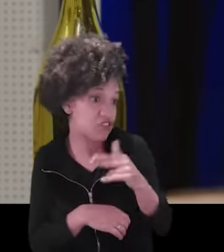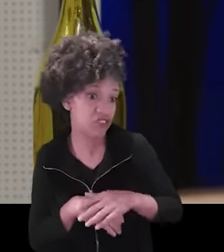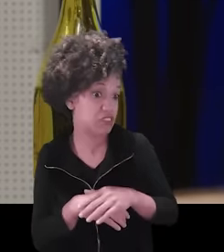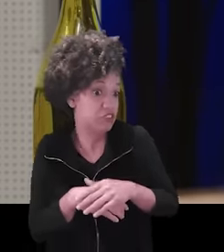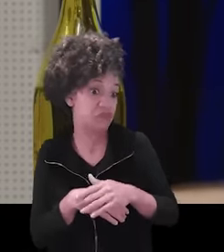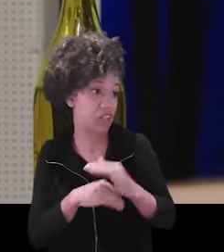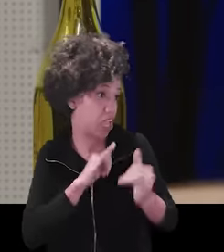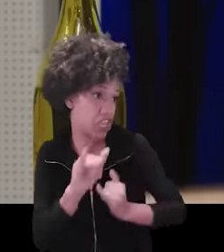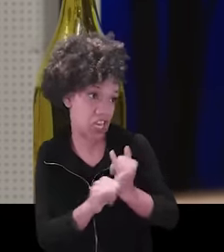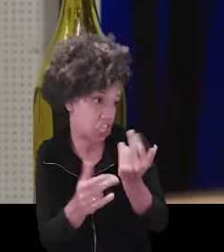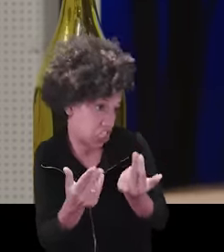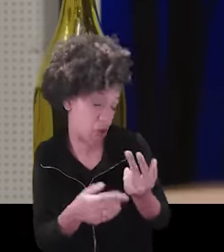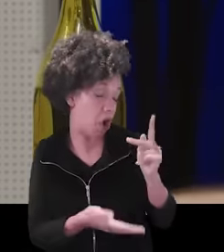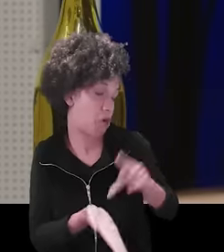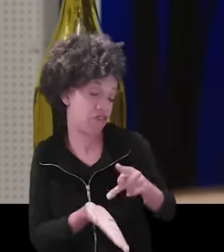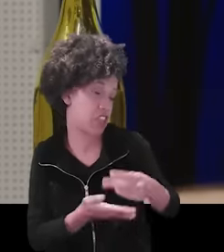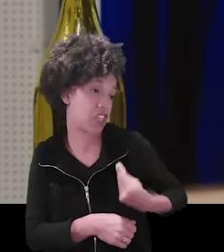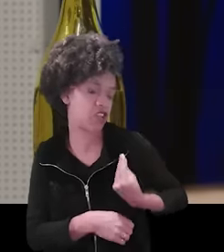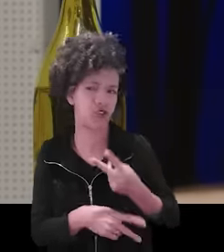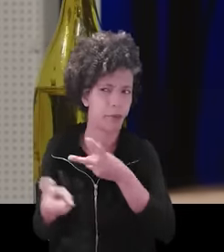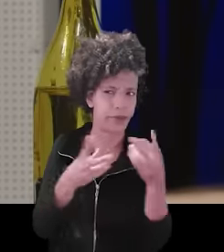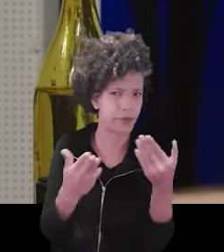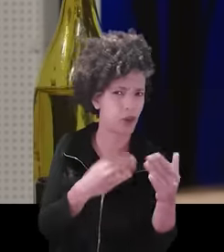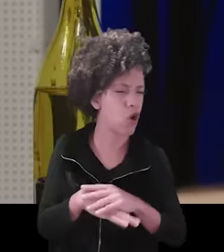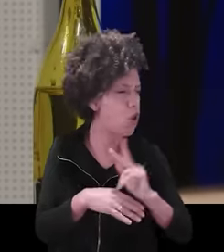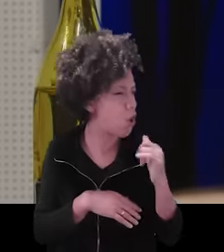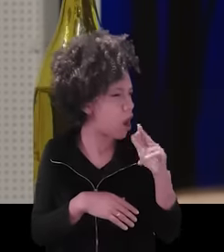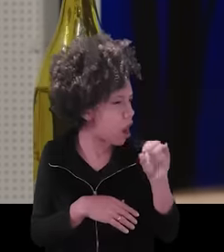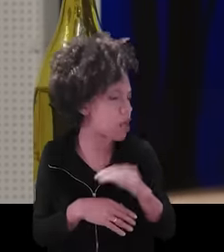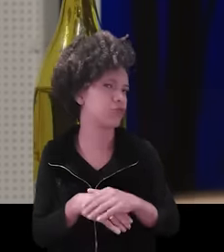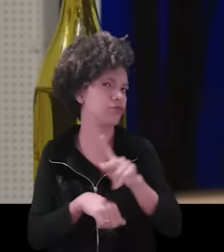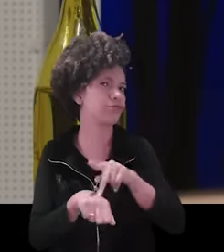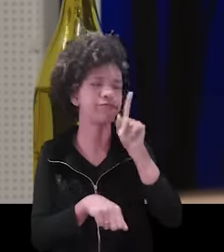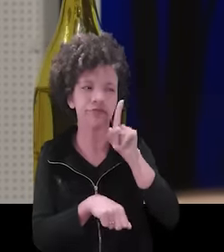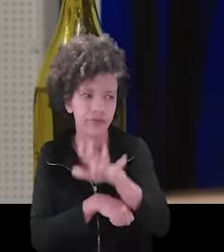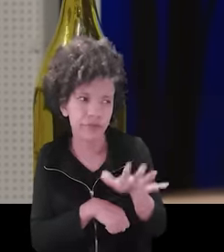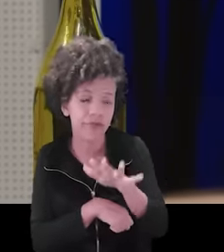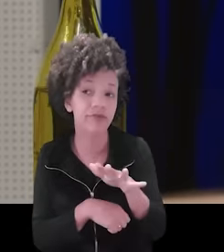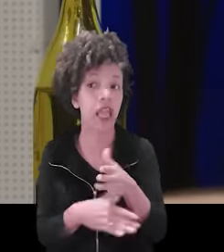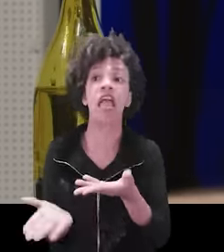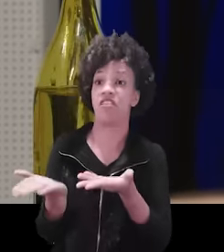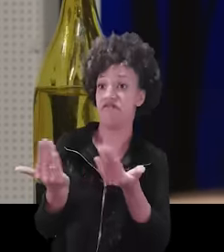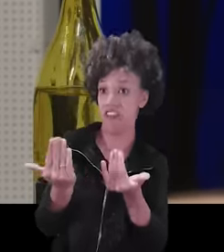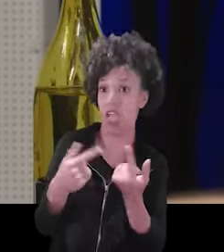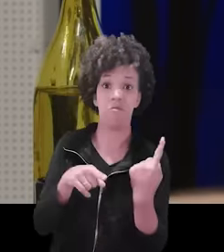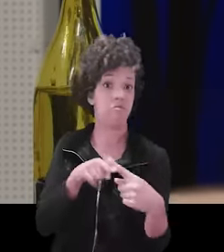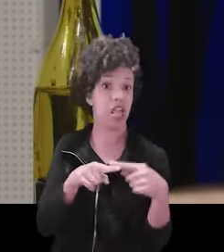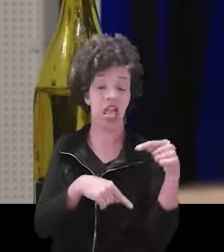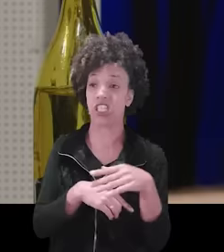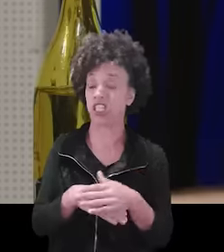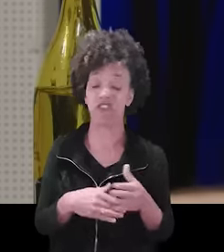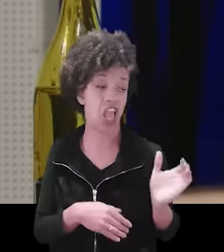que é isso que vai na internet né eu vejo muita gente assim até de Orlando nos Estados Unidos no geral que fala galera vem